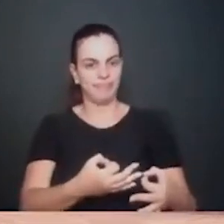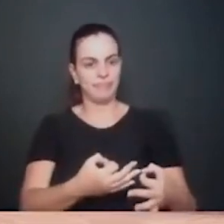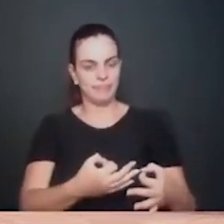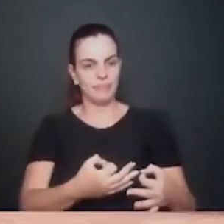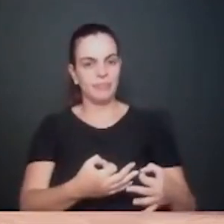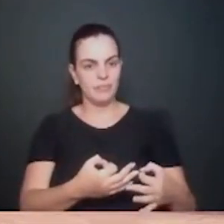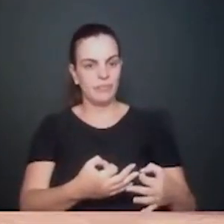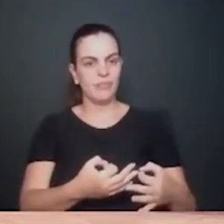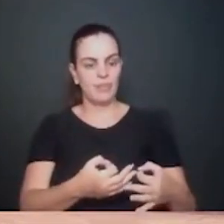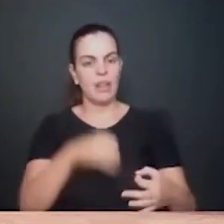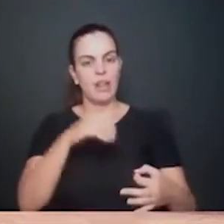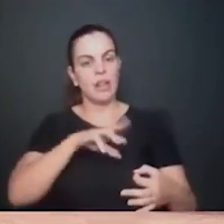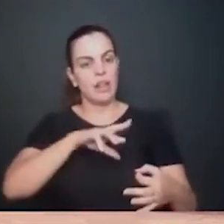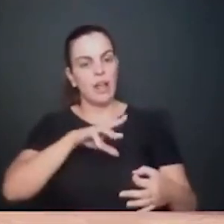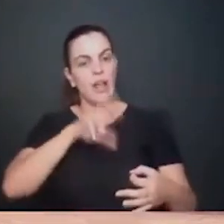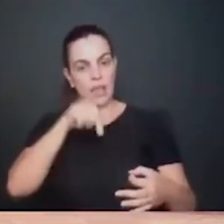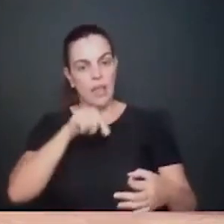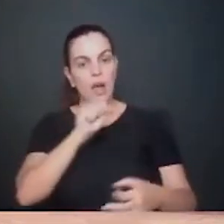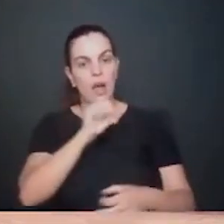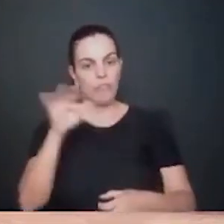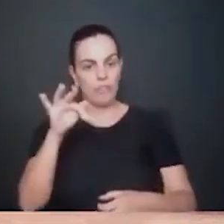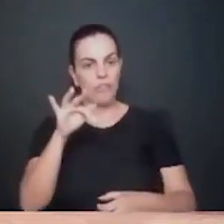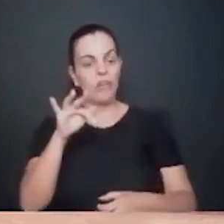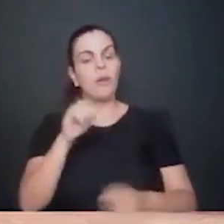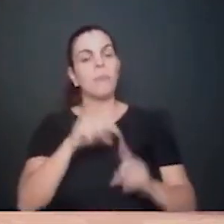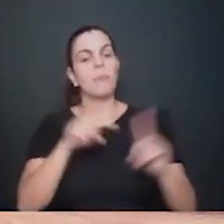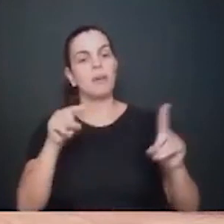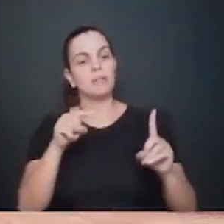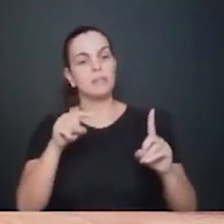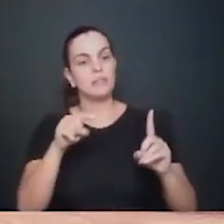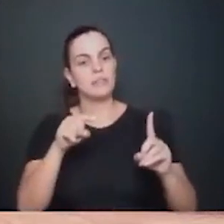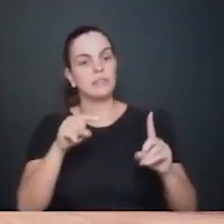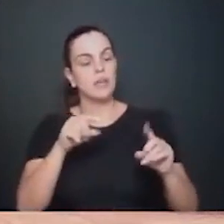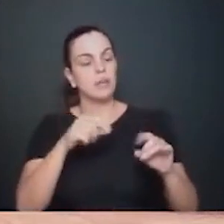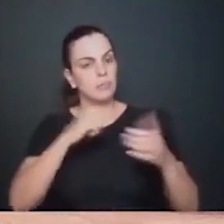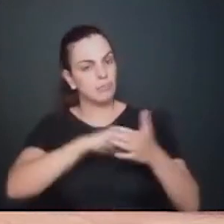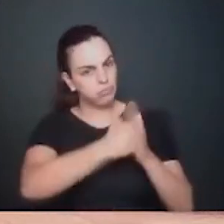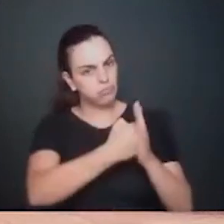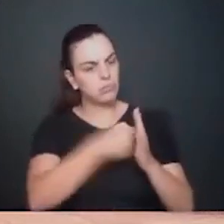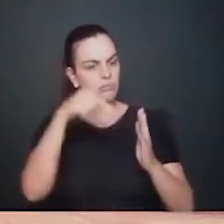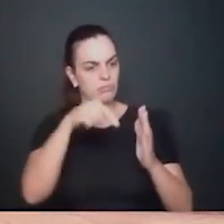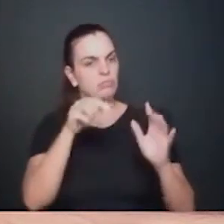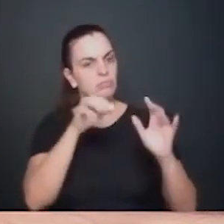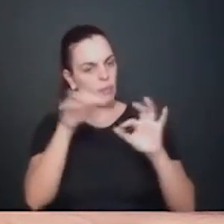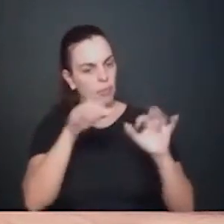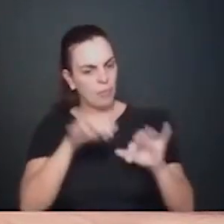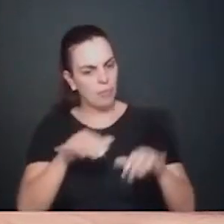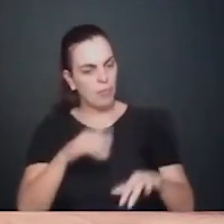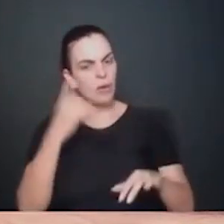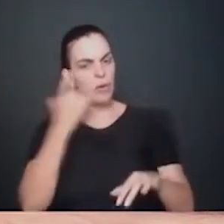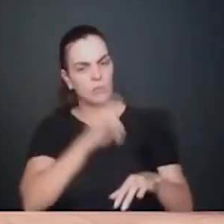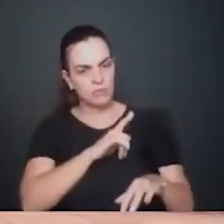offline, sejam feitos esses testes, mas quando você ingressa com ele no online, você precisa fazer uma interrupção para